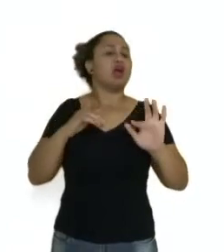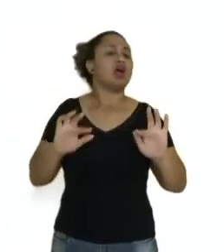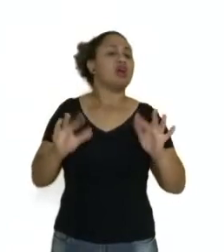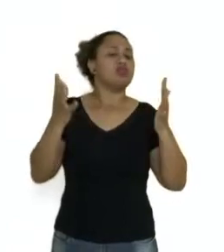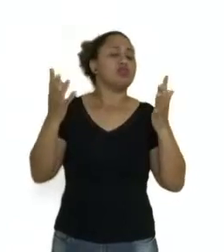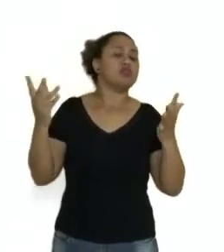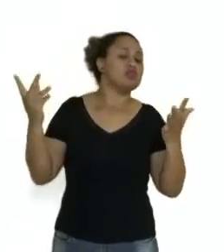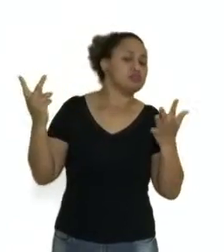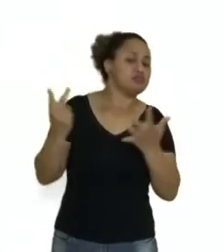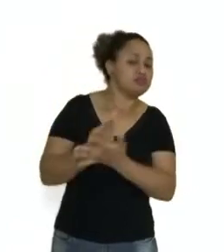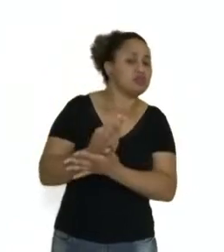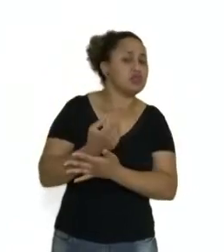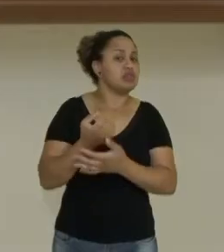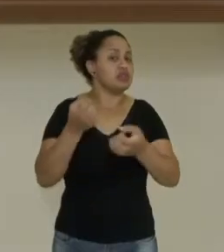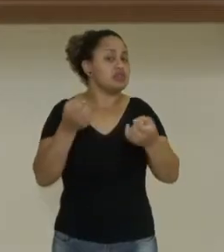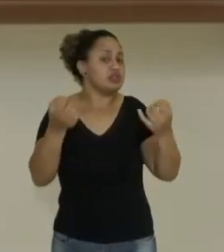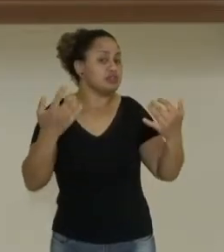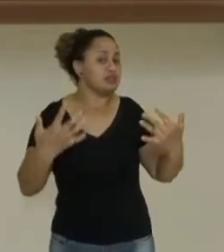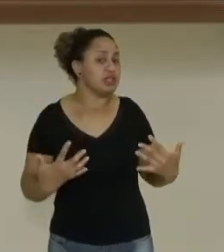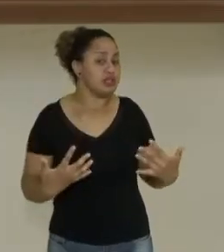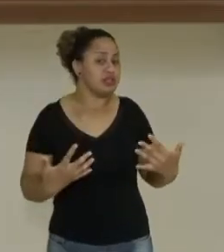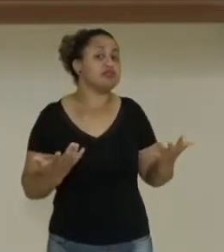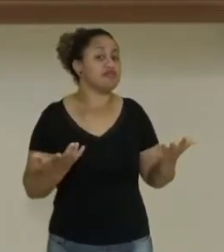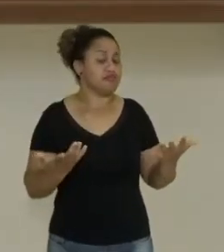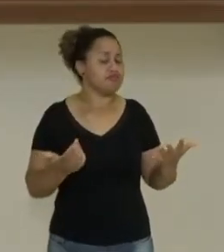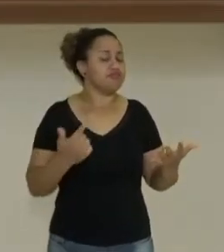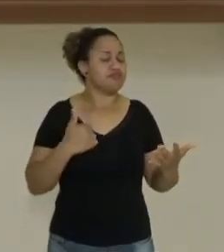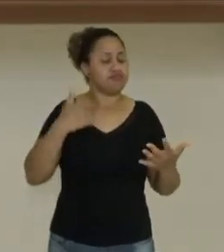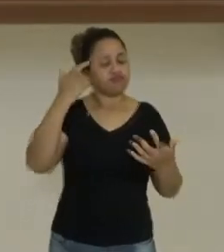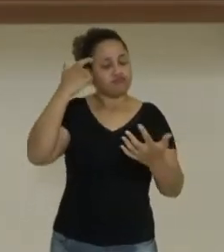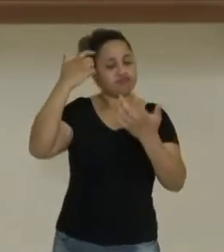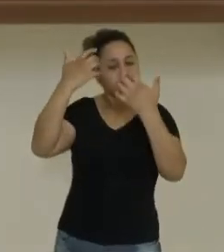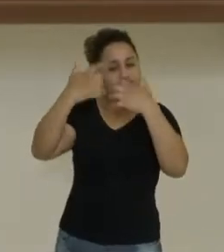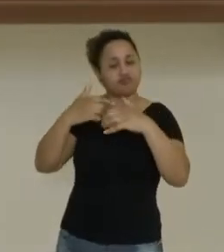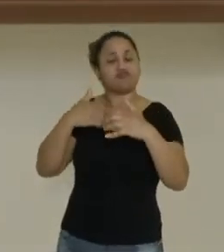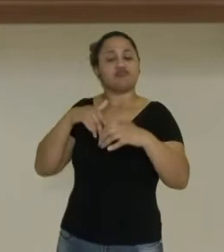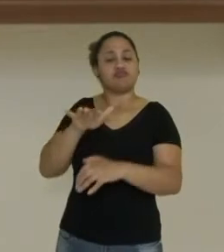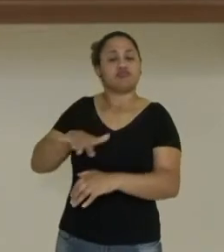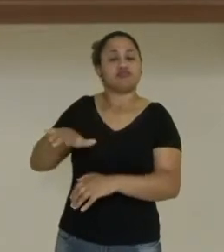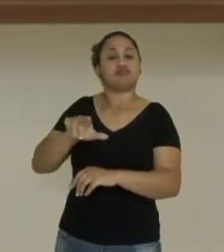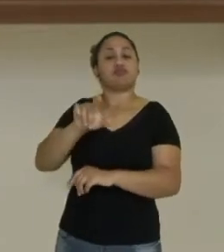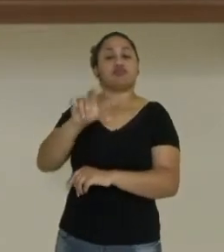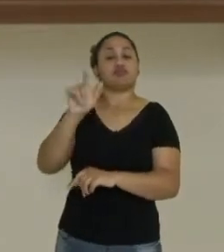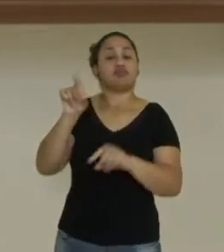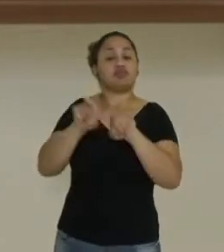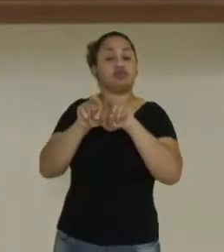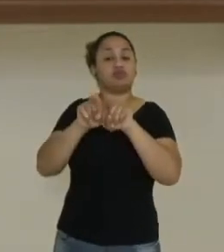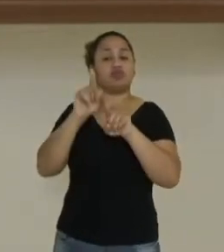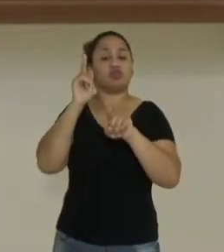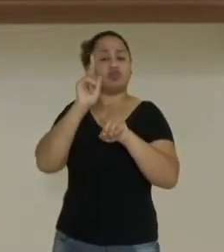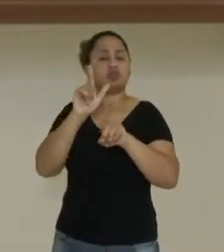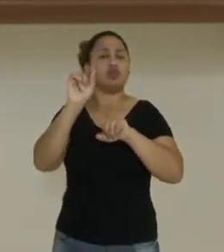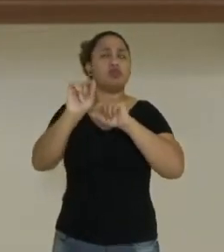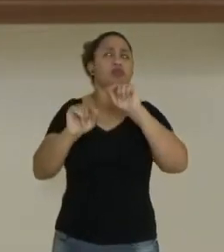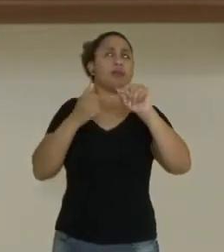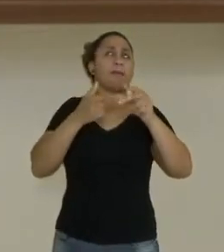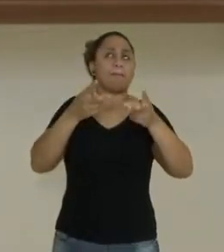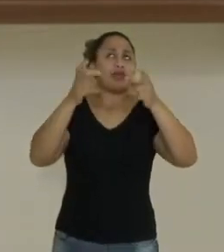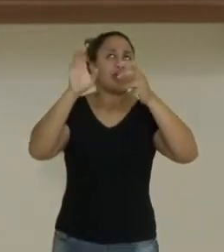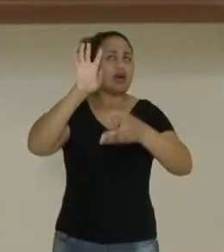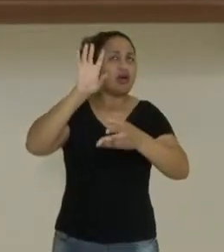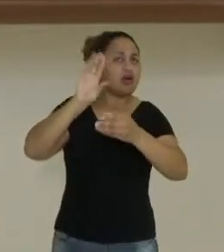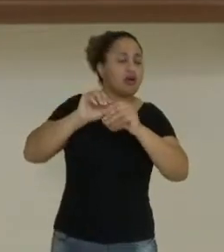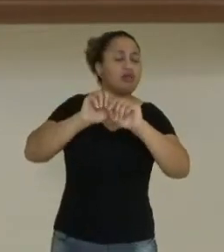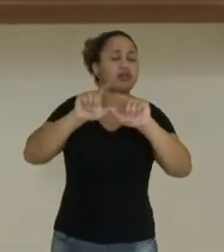fenômeno aleatório? Explique. Acredito que, com essa situação, você também já está conseguindo visualizar